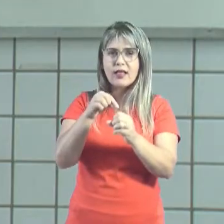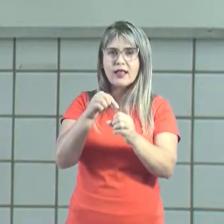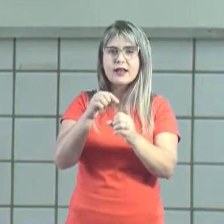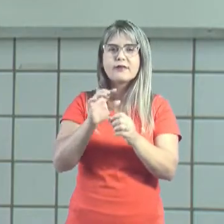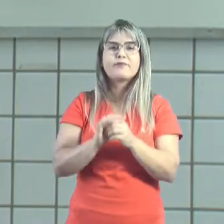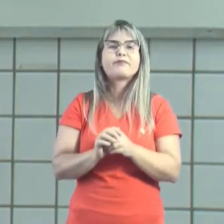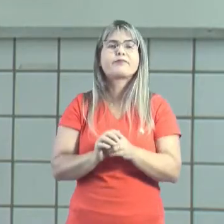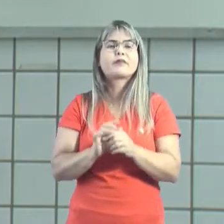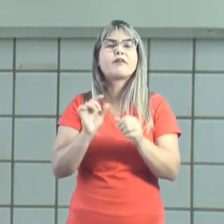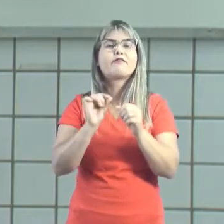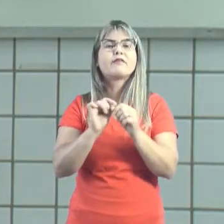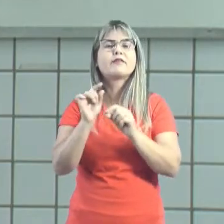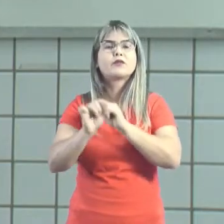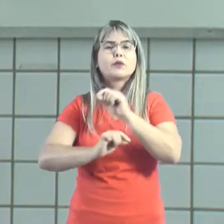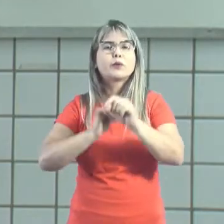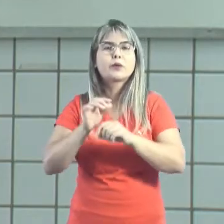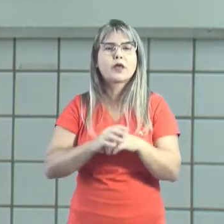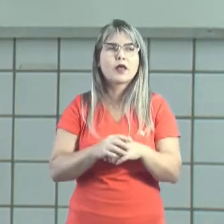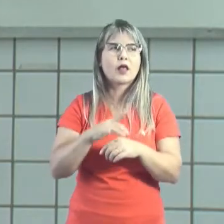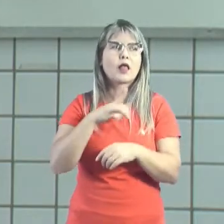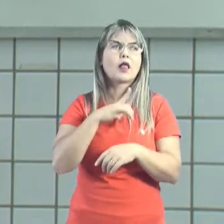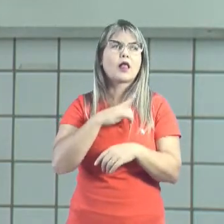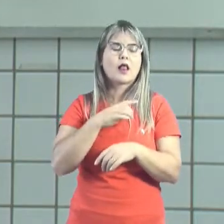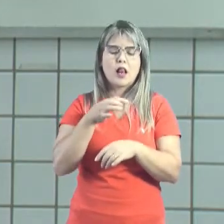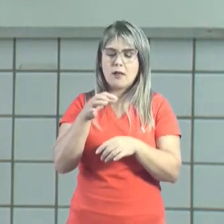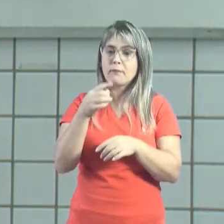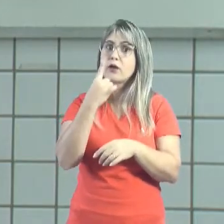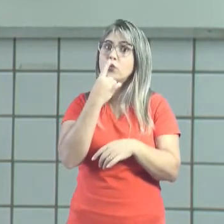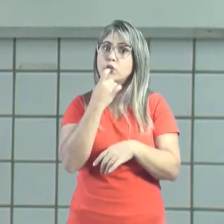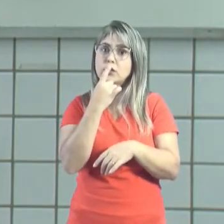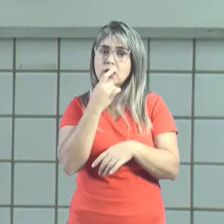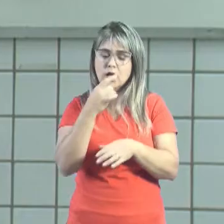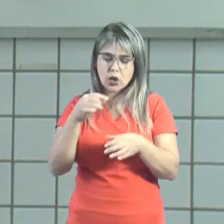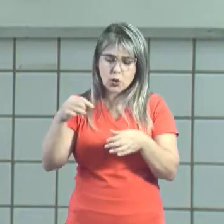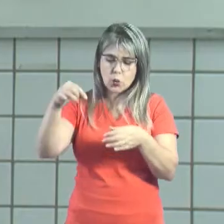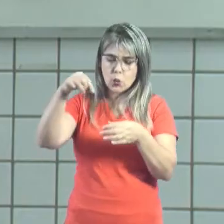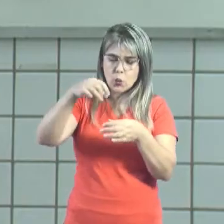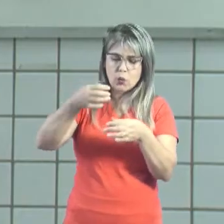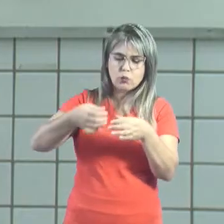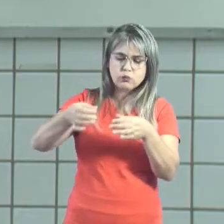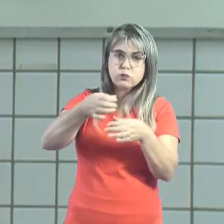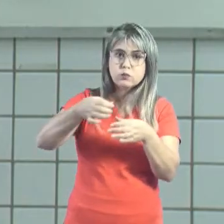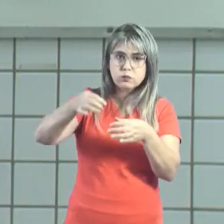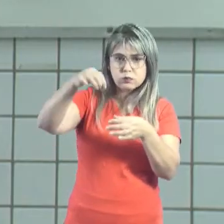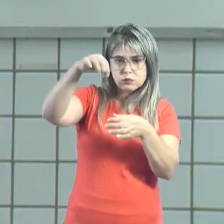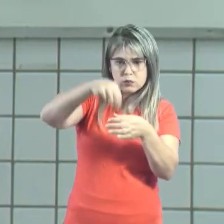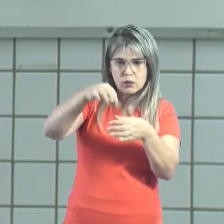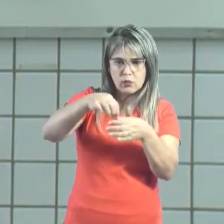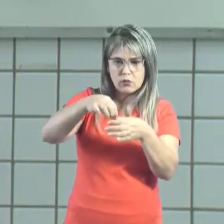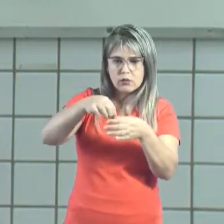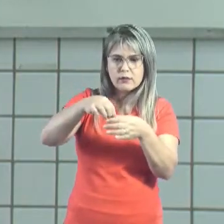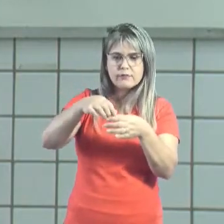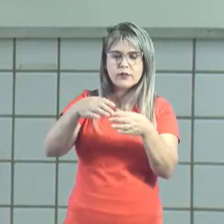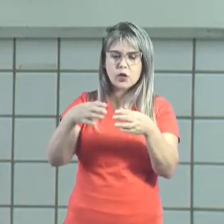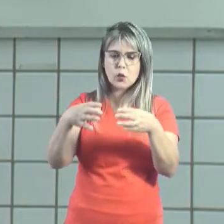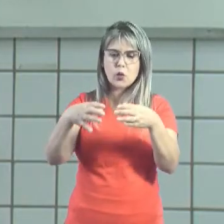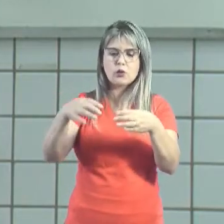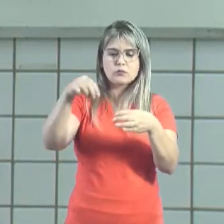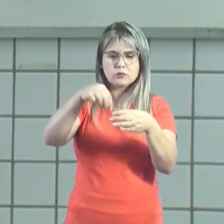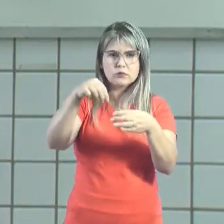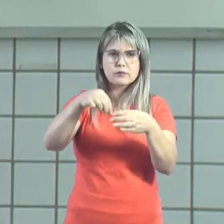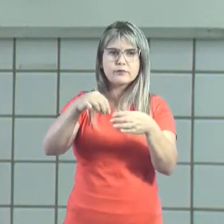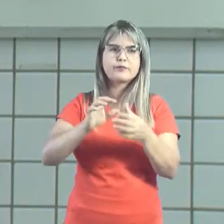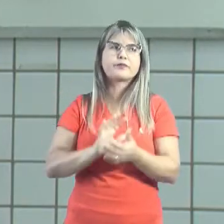centrifugador ou centrífuga. E aí ele separa o sangue em duas porções.